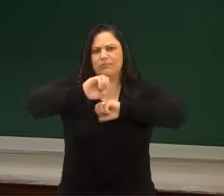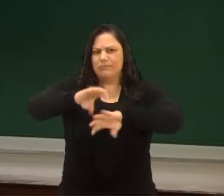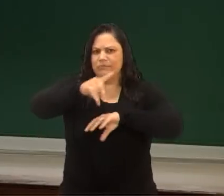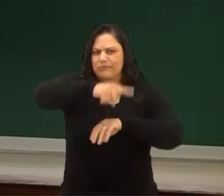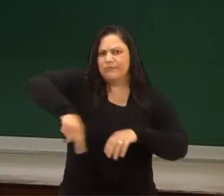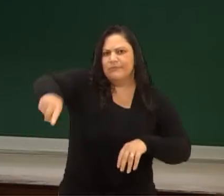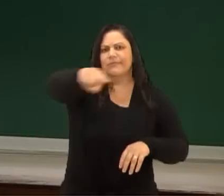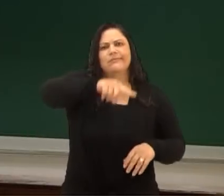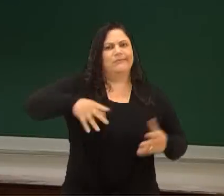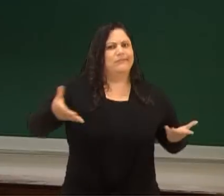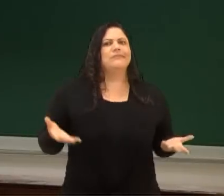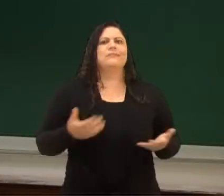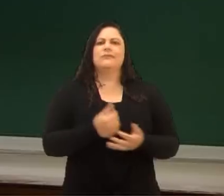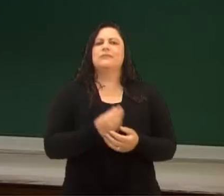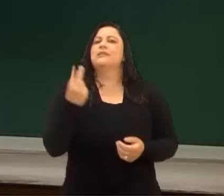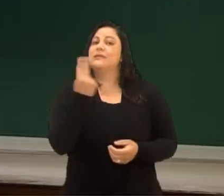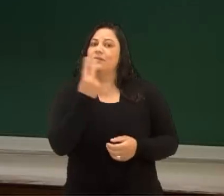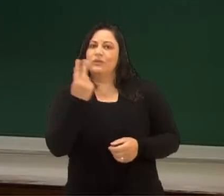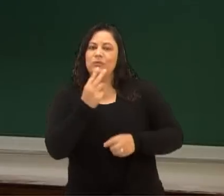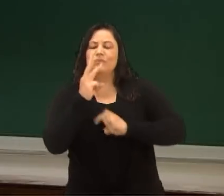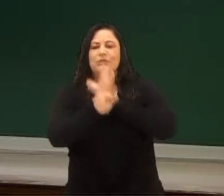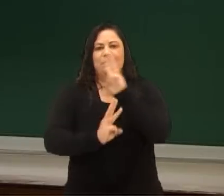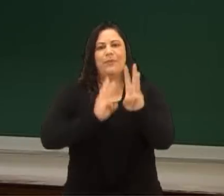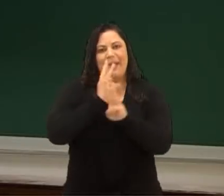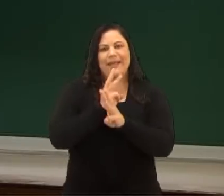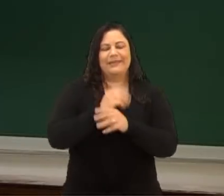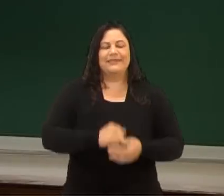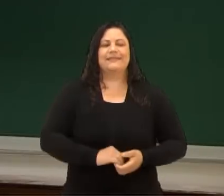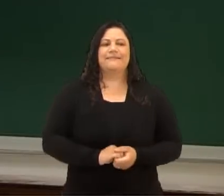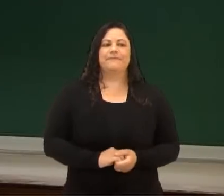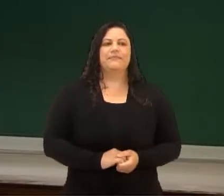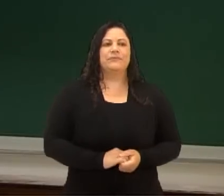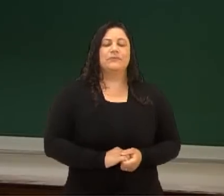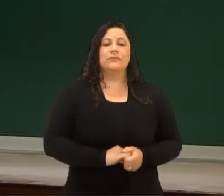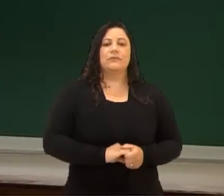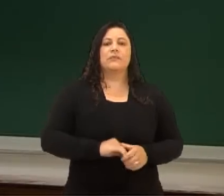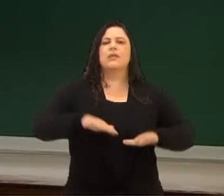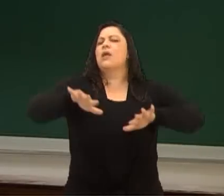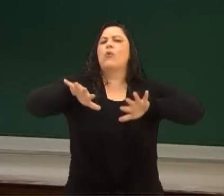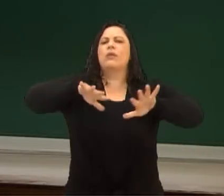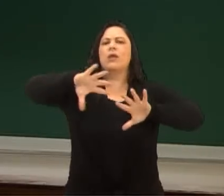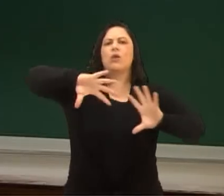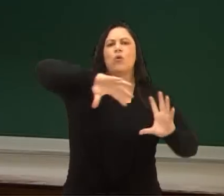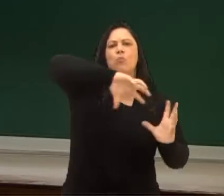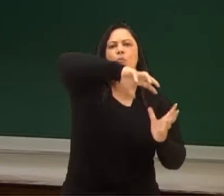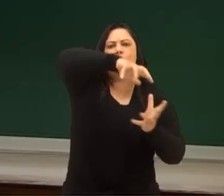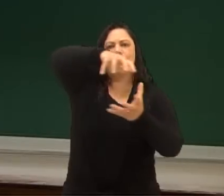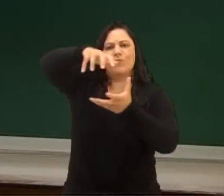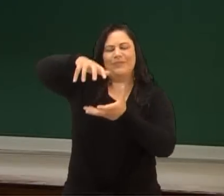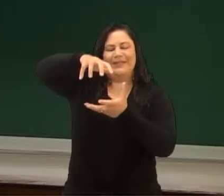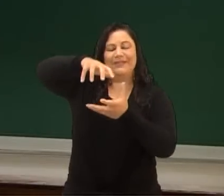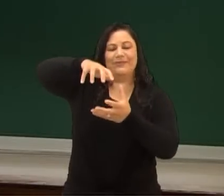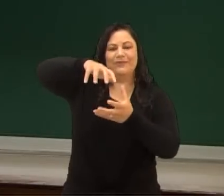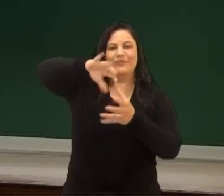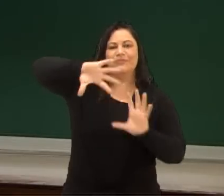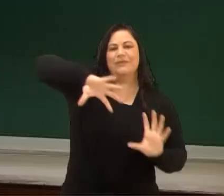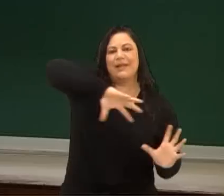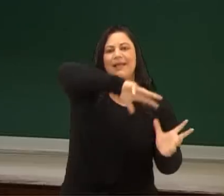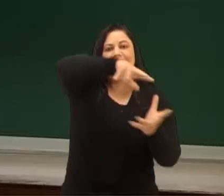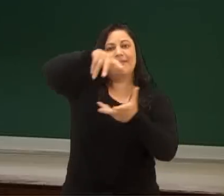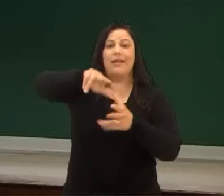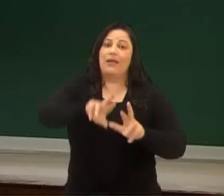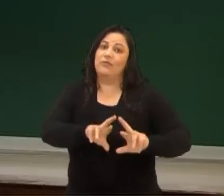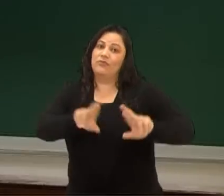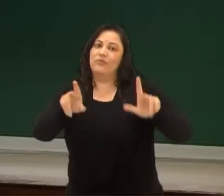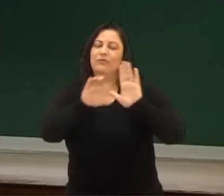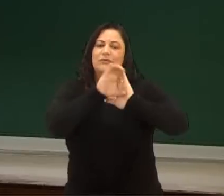no caso serão dois conteúdos. O movimento da Terra, os movimentos da Terra e a diferença de conceitos